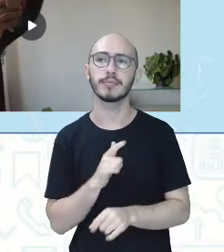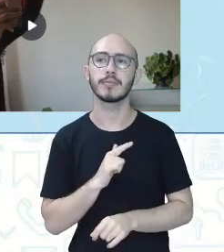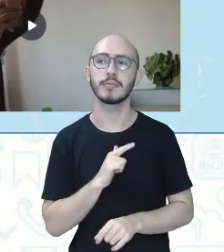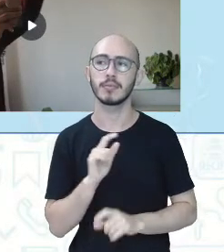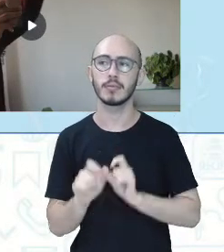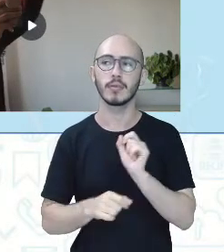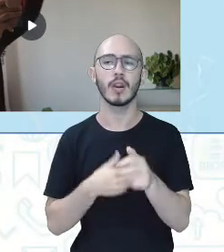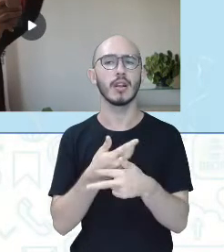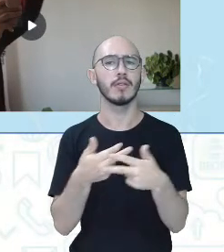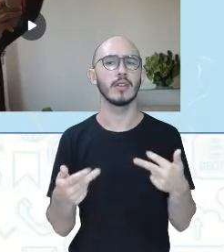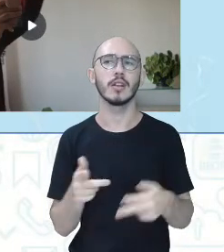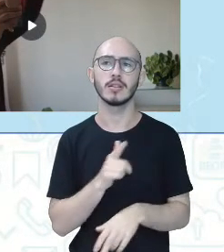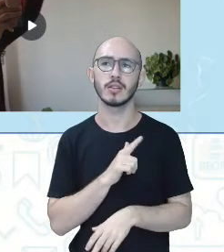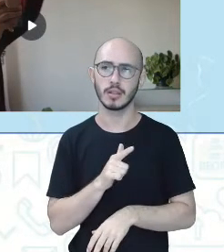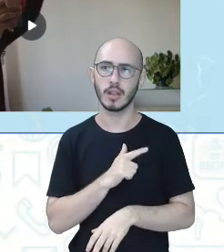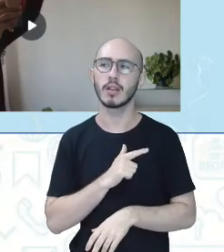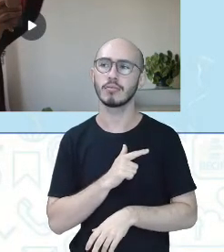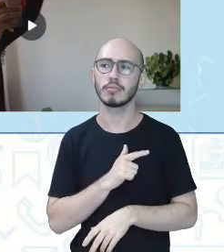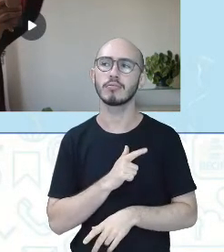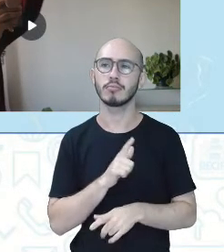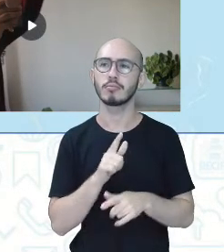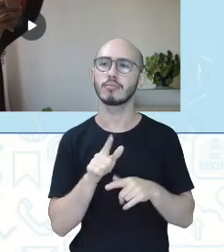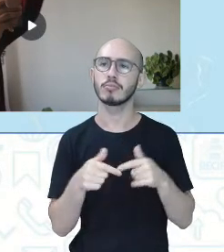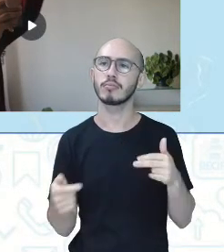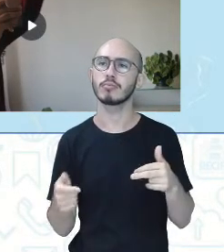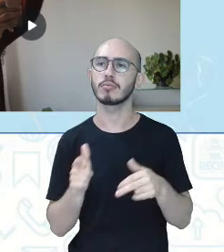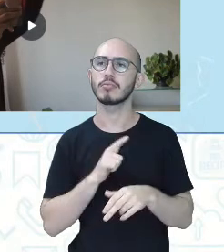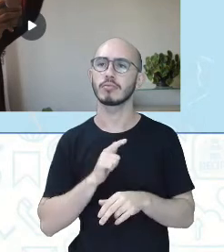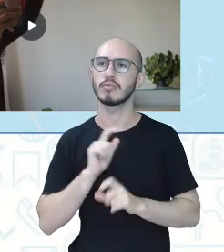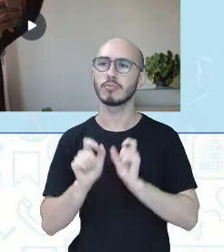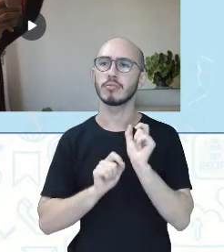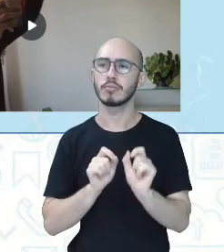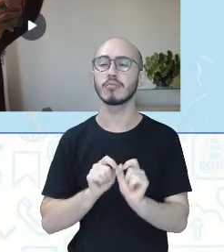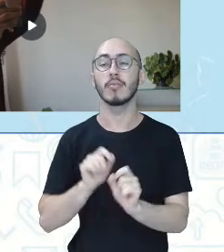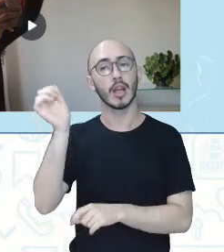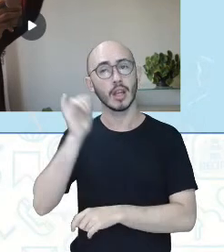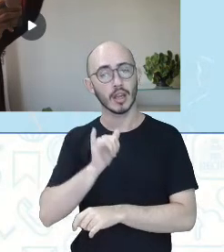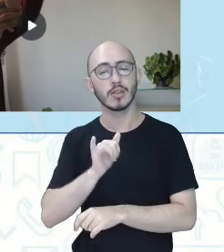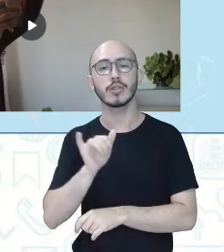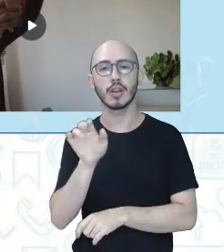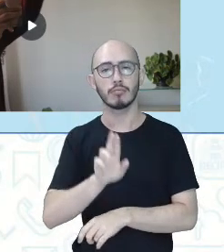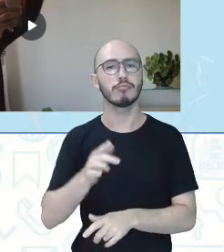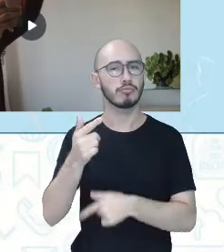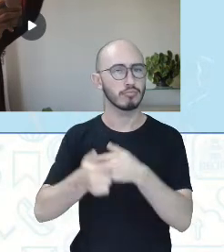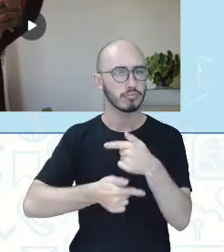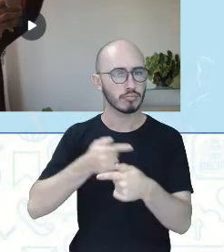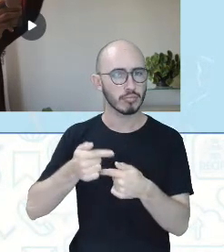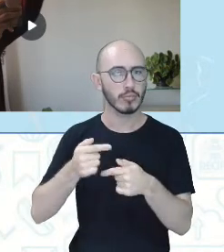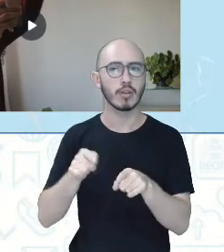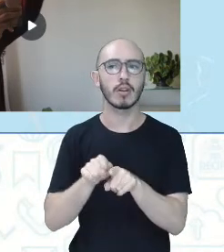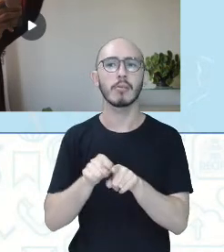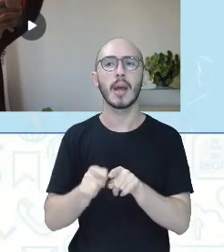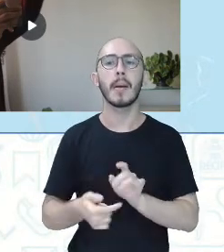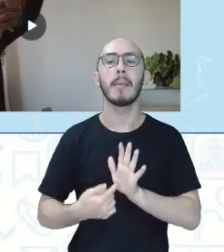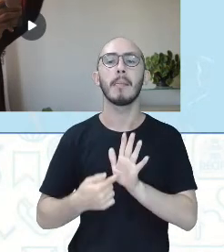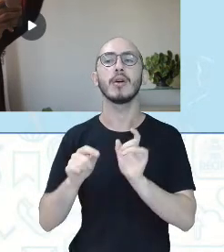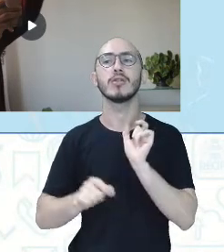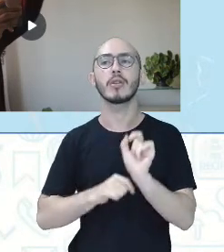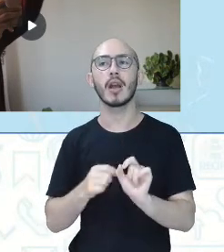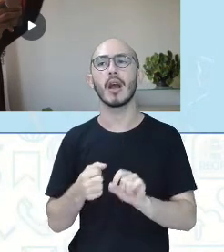uma variedade desses aparelhos eletrodomésticos que utilizam energia elétrica para funcionar, eles apresentam